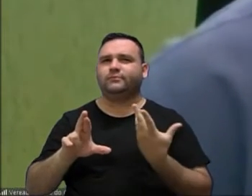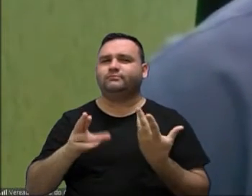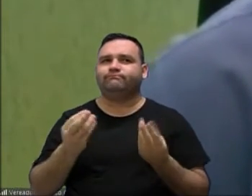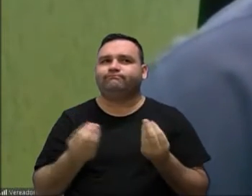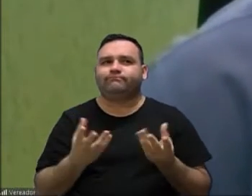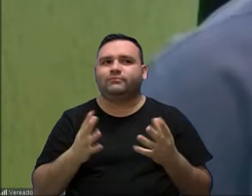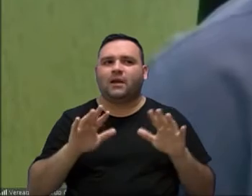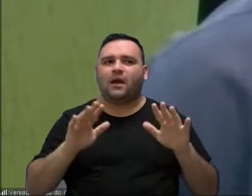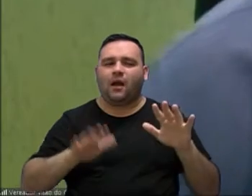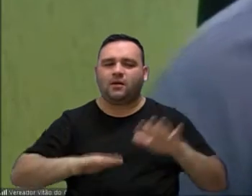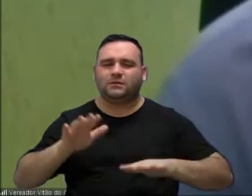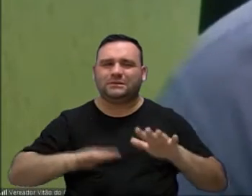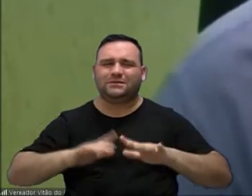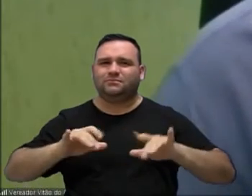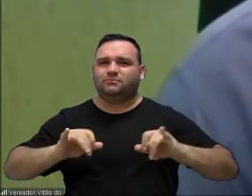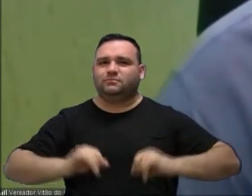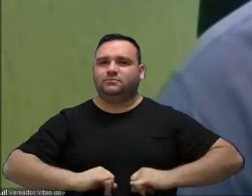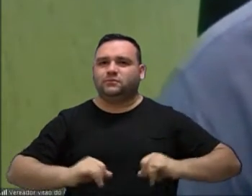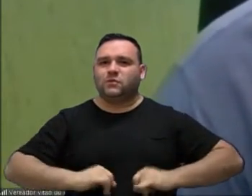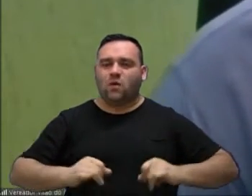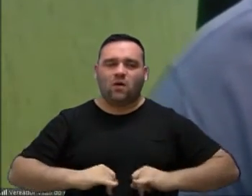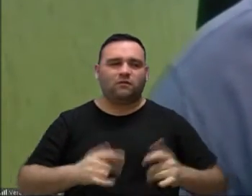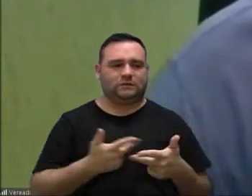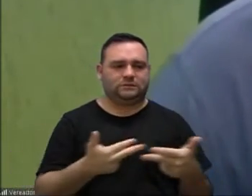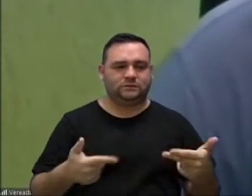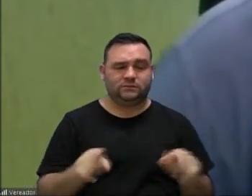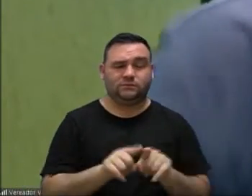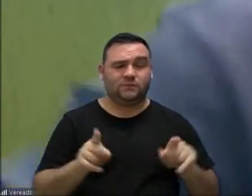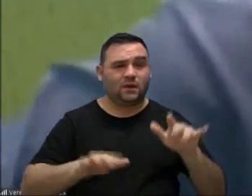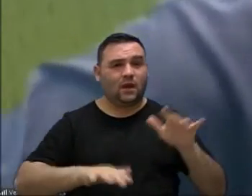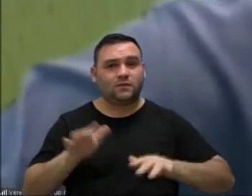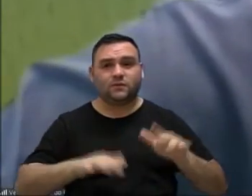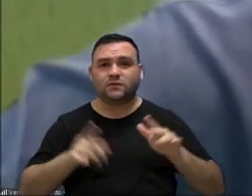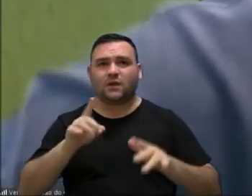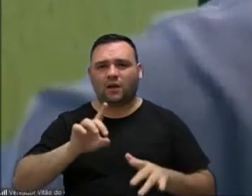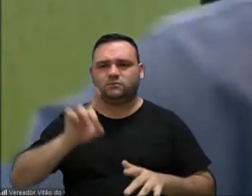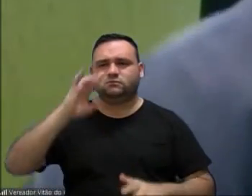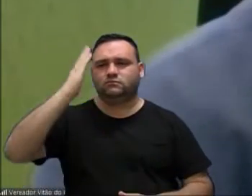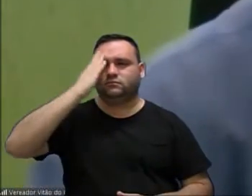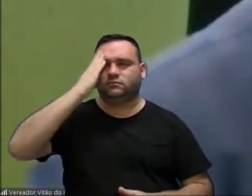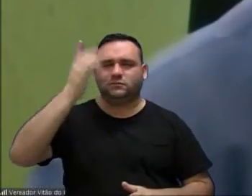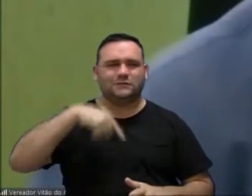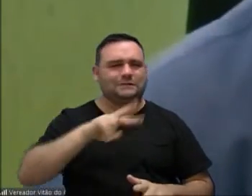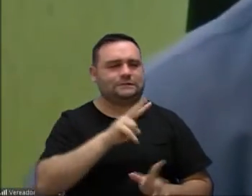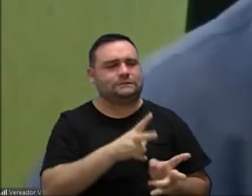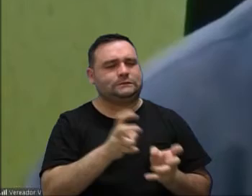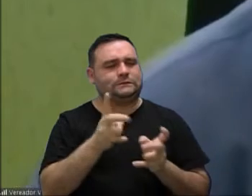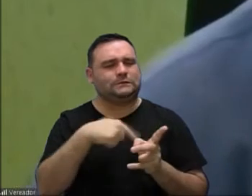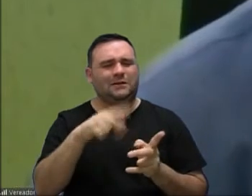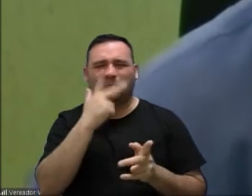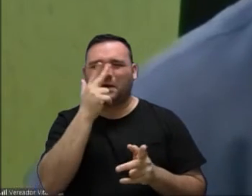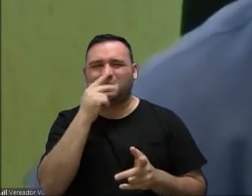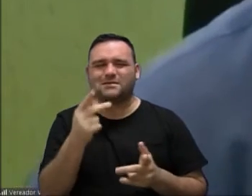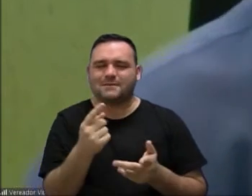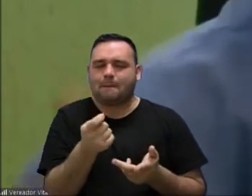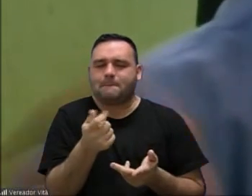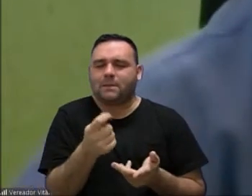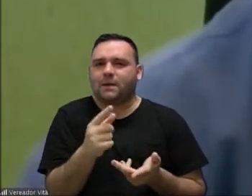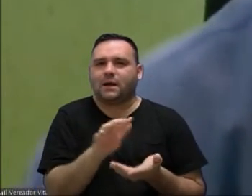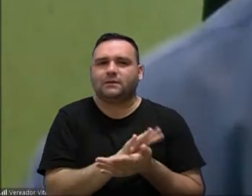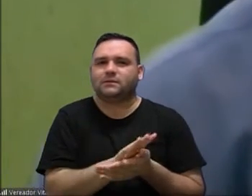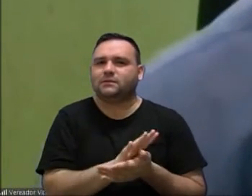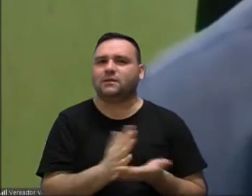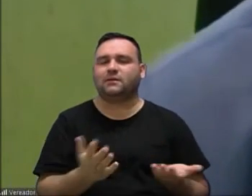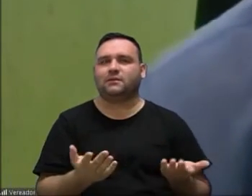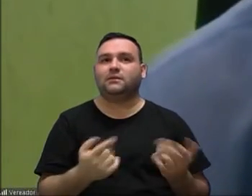a gente tem que passar pelas coisas, a gente nem, só Deus sabe, a gente vê o quanto que a gente é pequeno. E meu